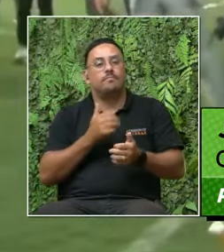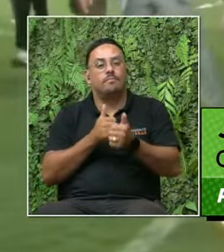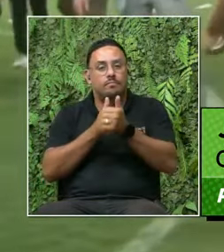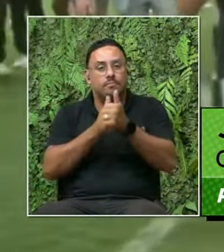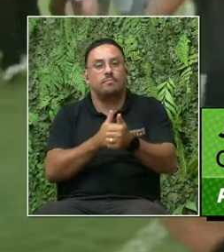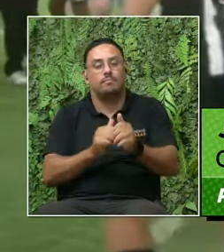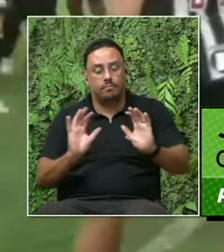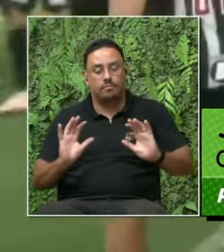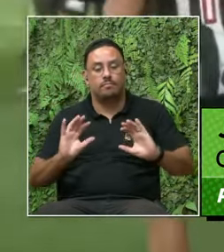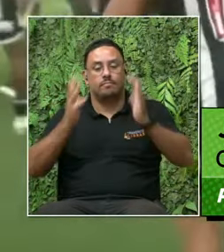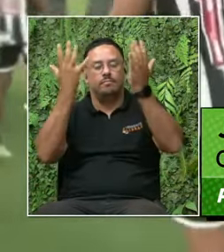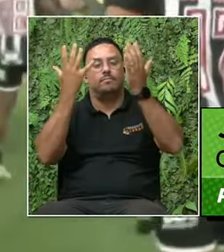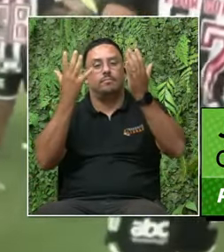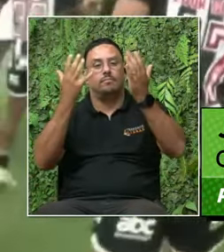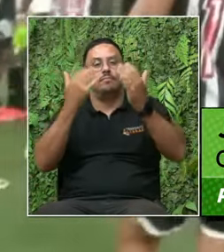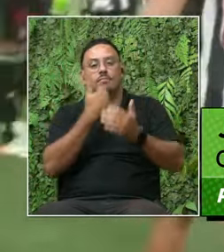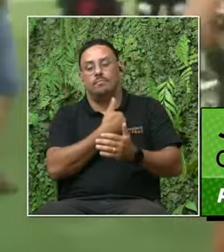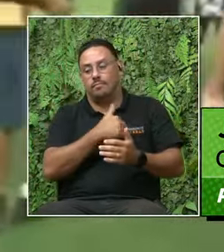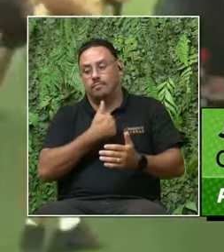Atlético